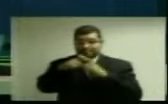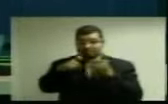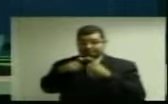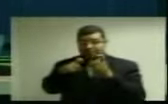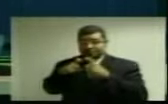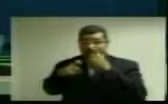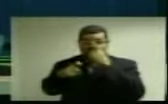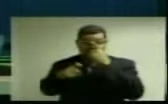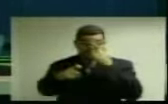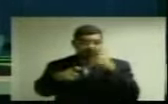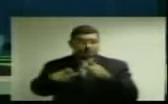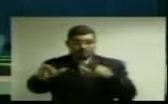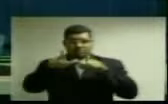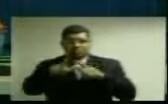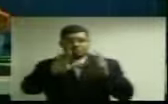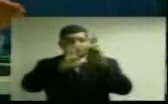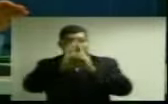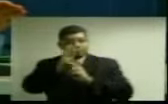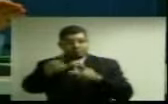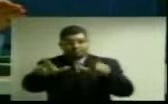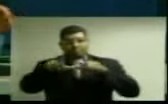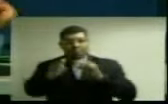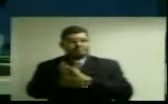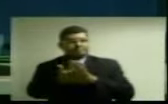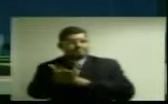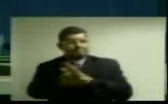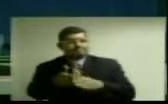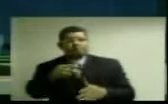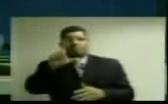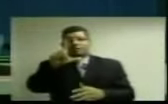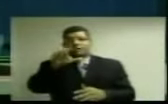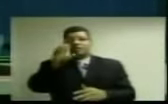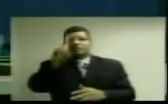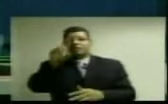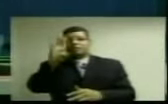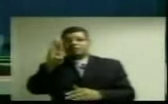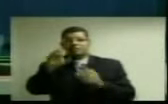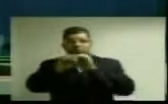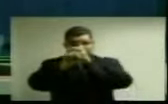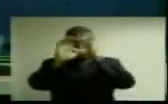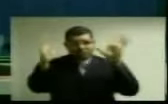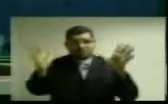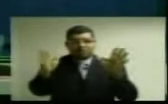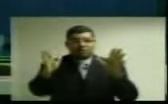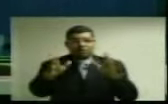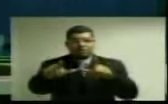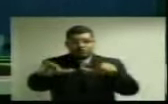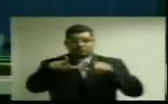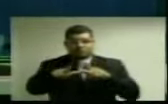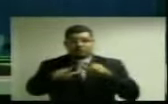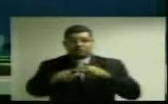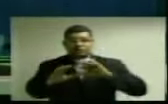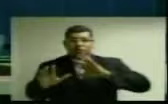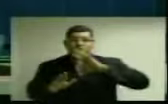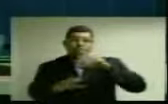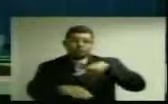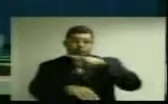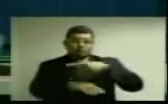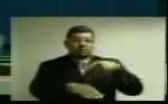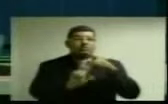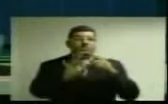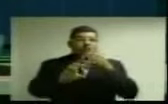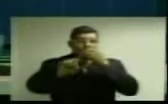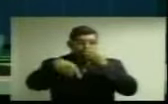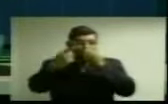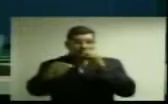médicos sem a devida revalidação de diploma. A LDB é clara: diploma estrangeiro no Brasil só